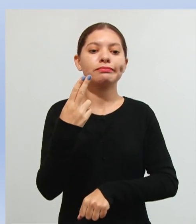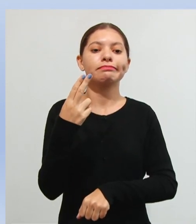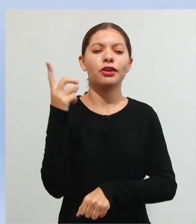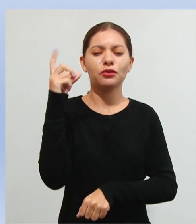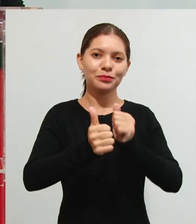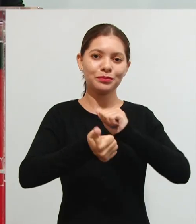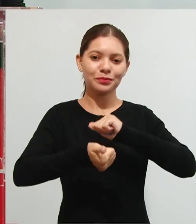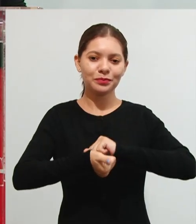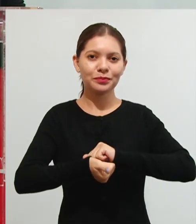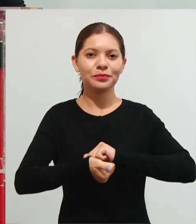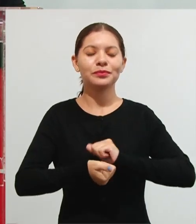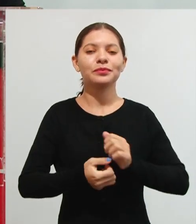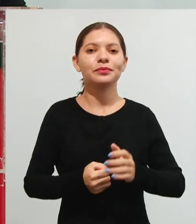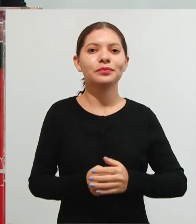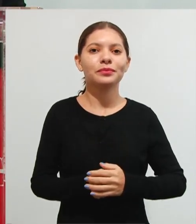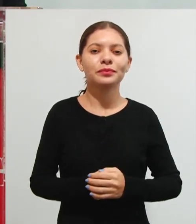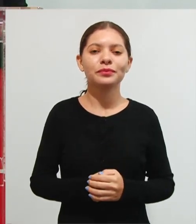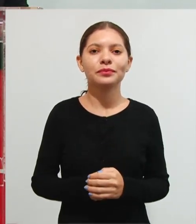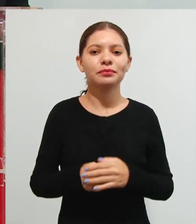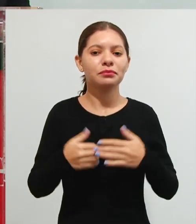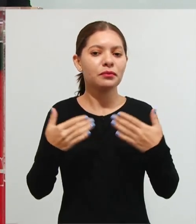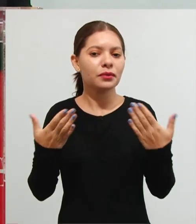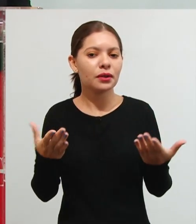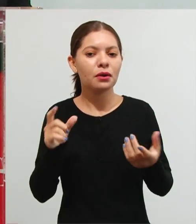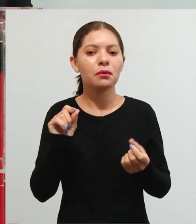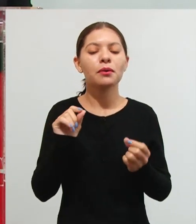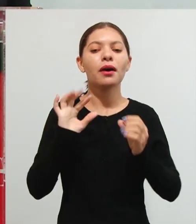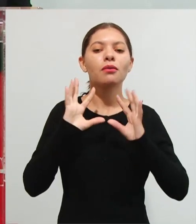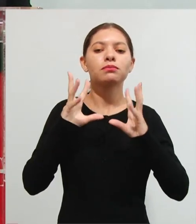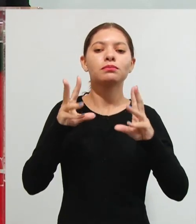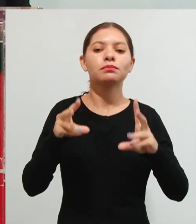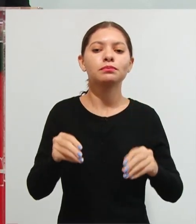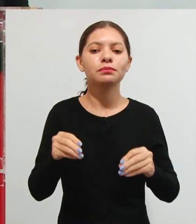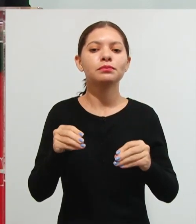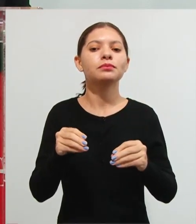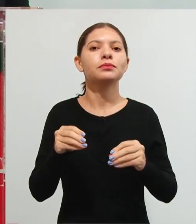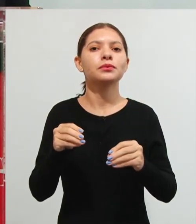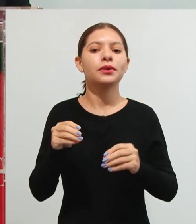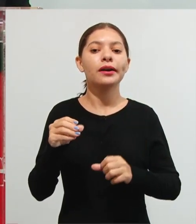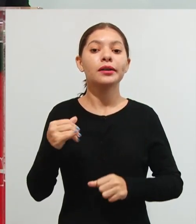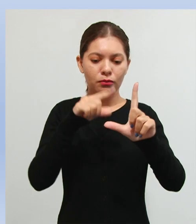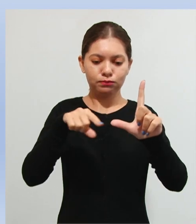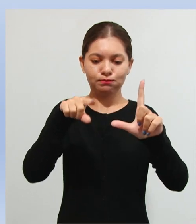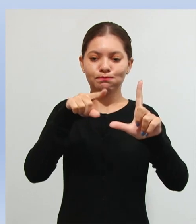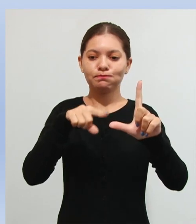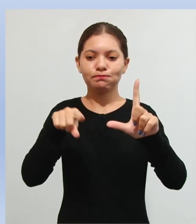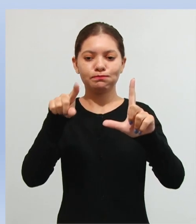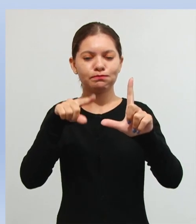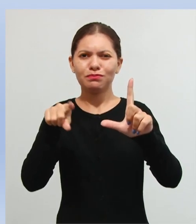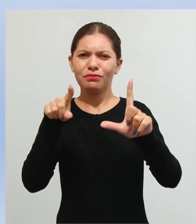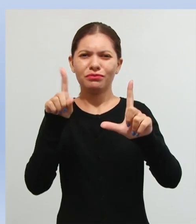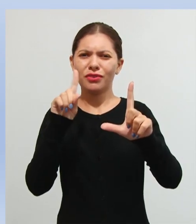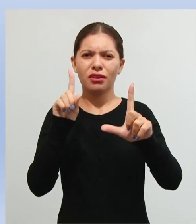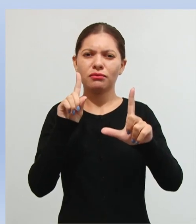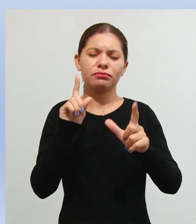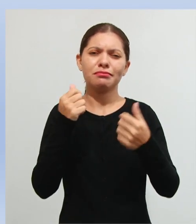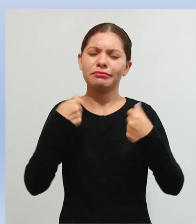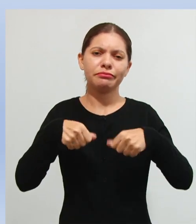do Desenvolvimento e da Aprendizagem. O ambiente onde eu estou é o estúdio de gravação das webaulas e ao meu